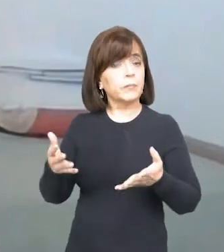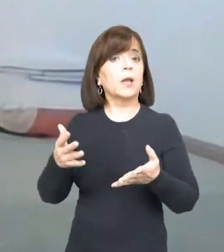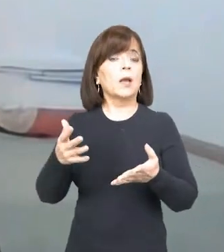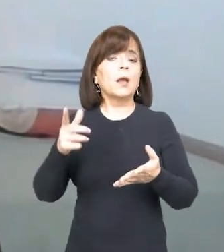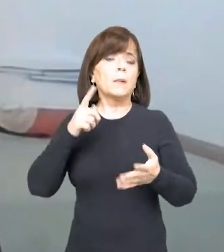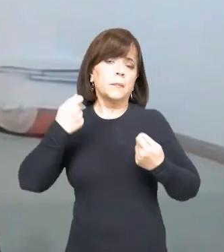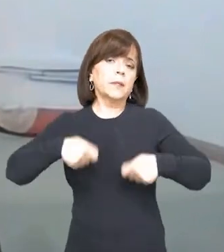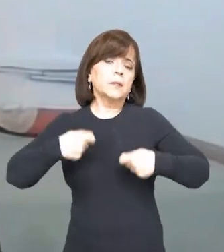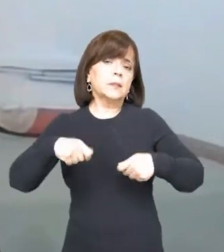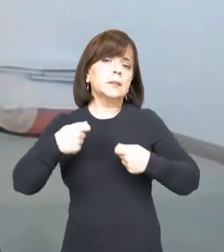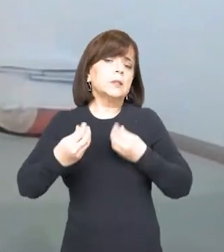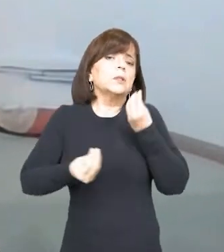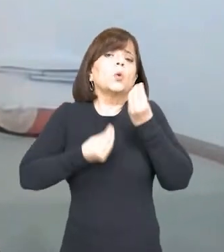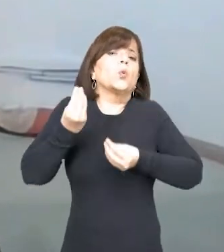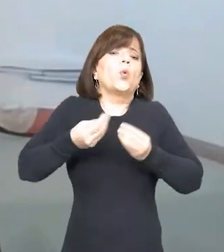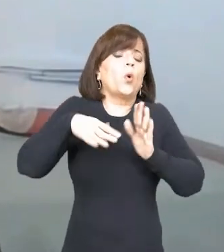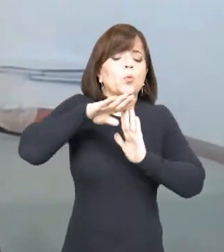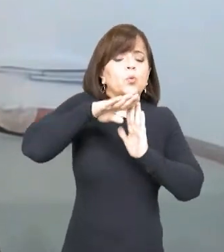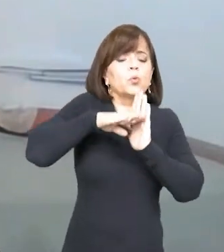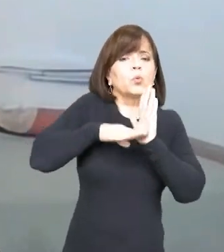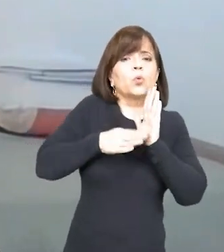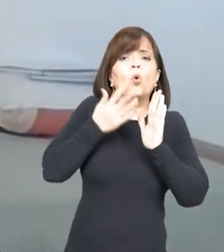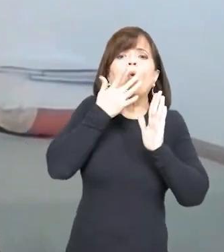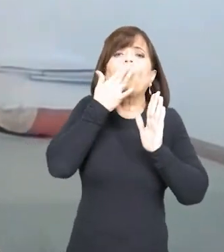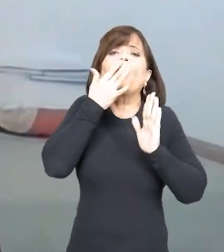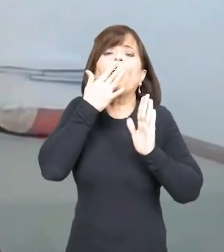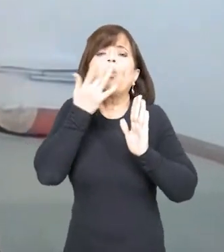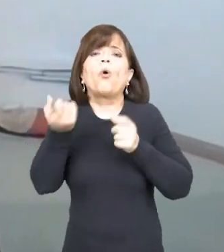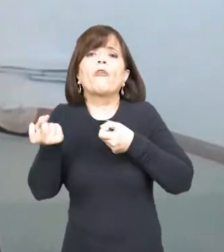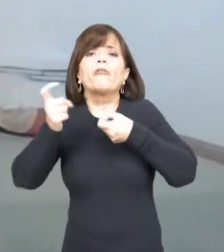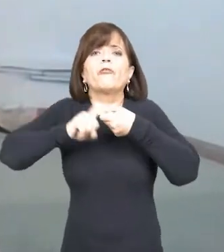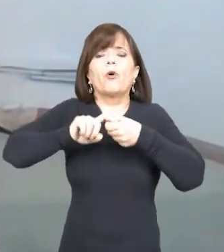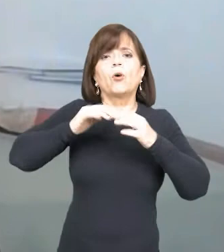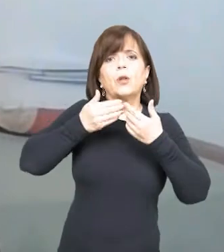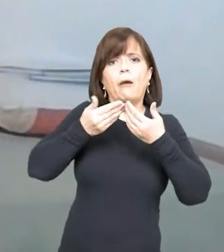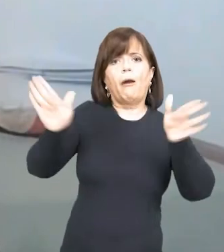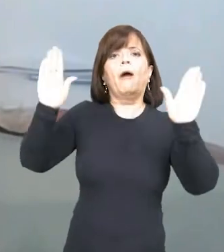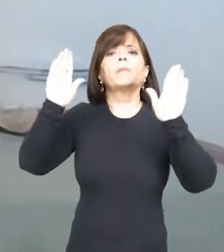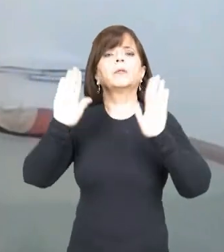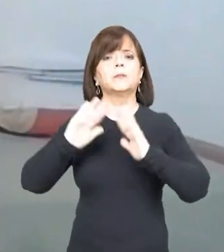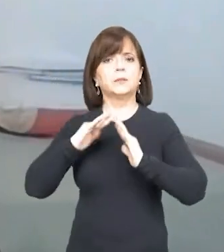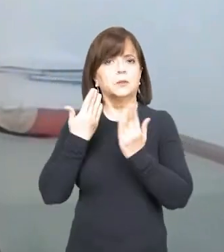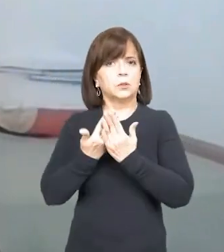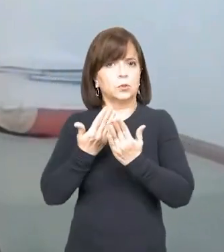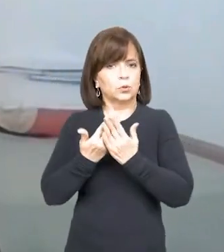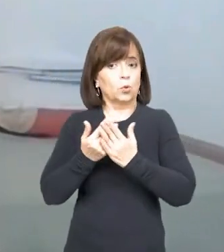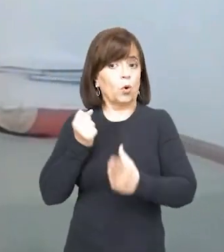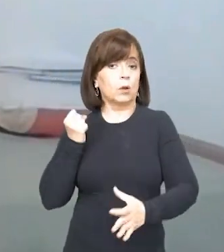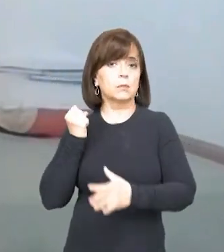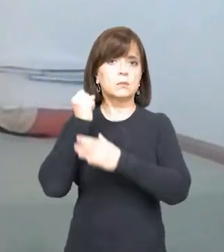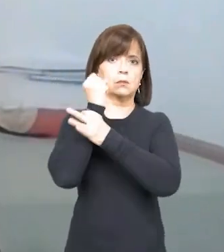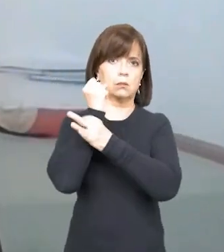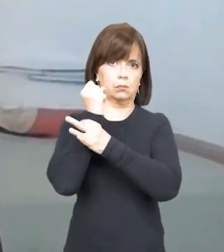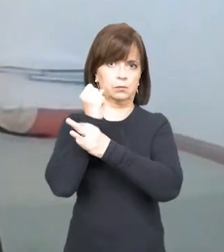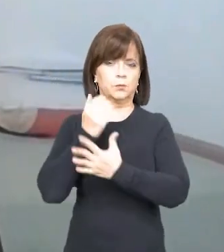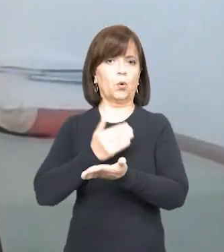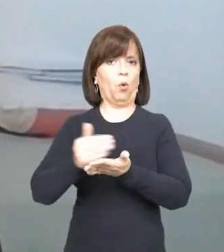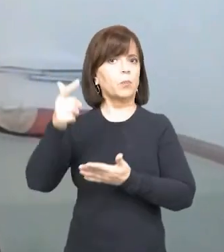uma disciplina de em que momento, em que bandeira sanitária essa atividade é seguro que essa atividade